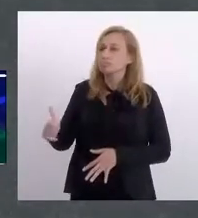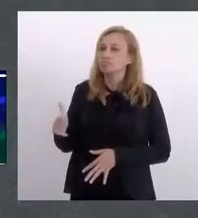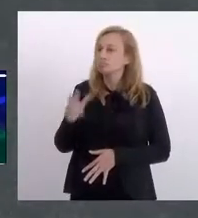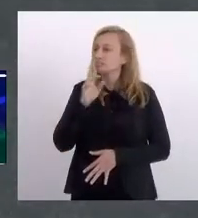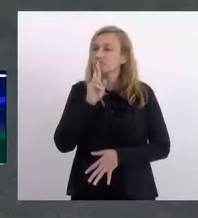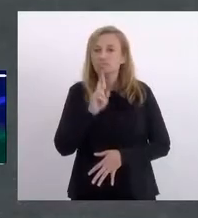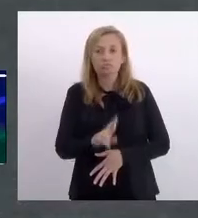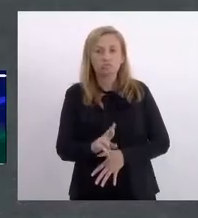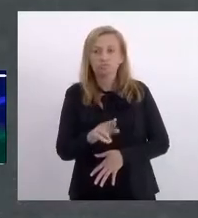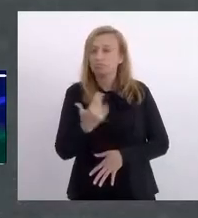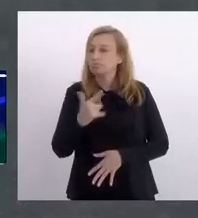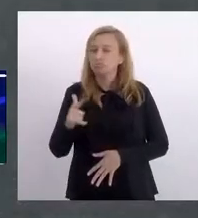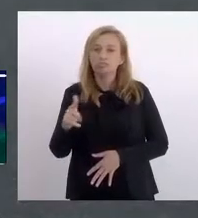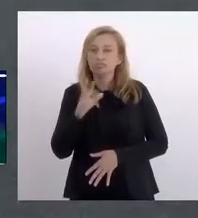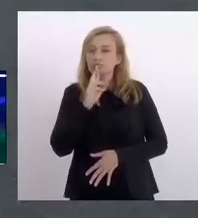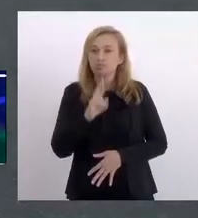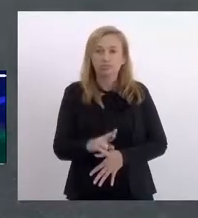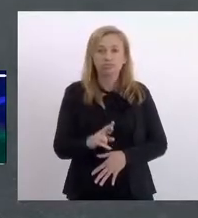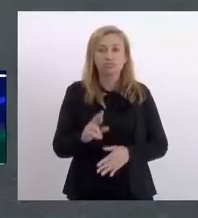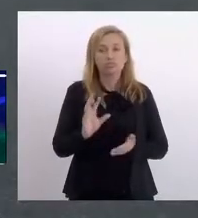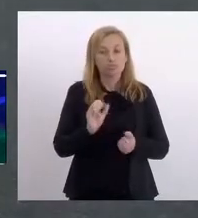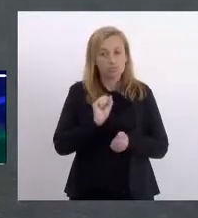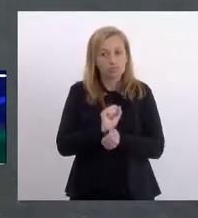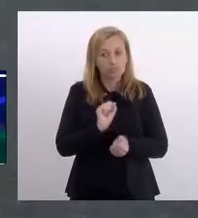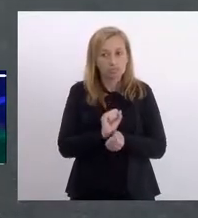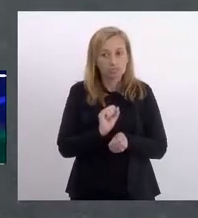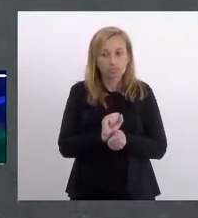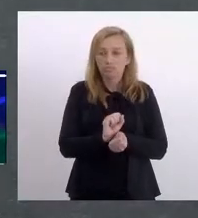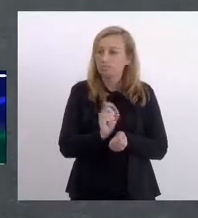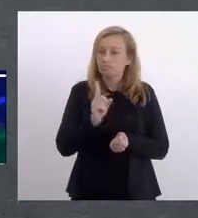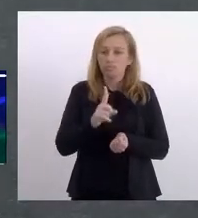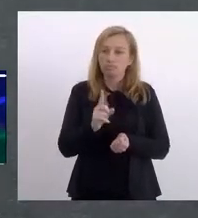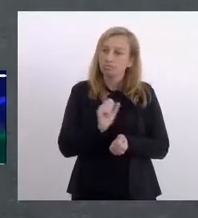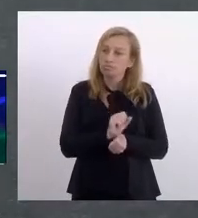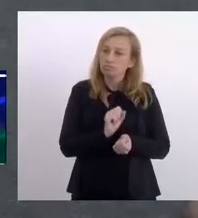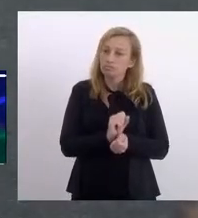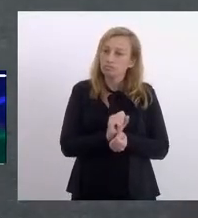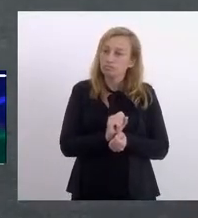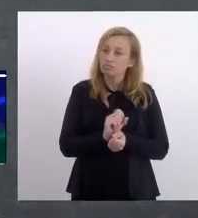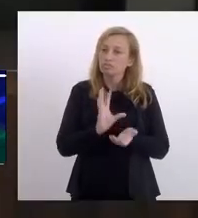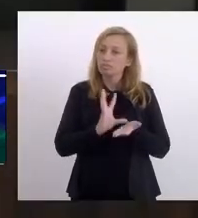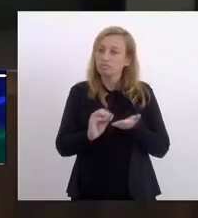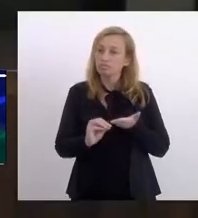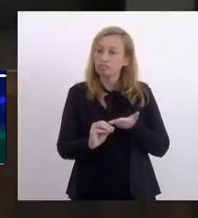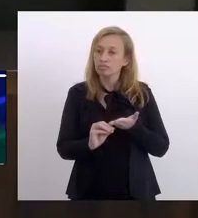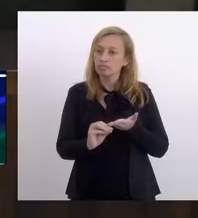ano, se o ano não, esse que ano vem, não virá a pauta. Esse ano não virá a pauta. A ideia é trazer na próxima...